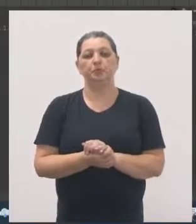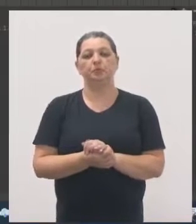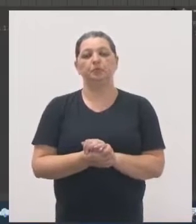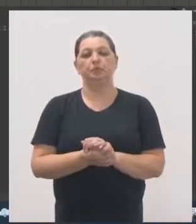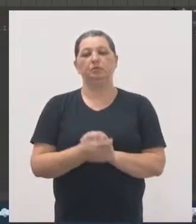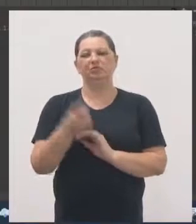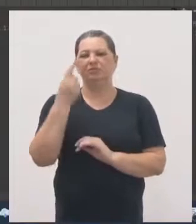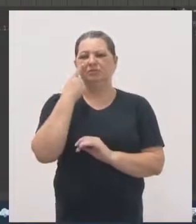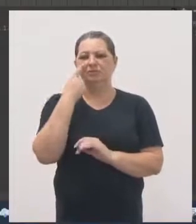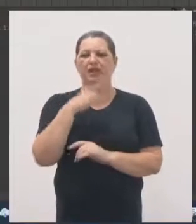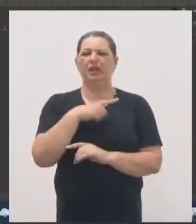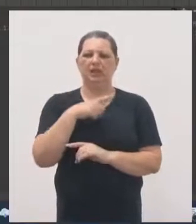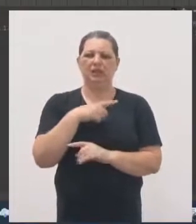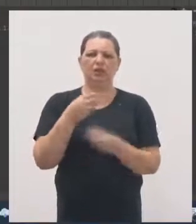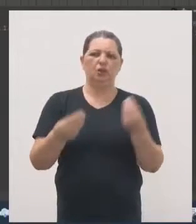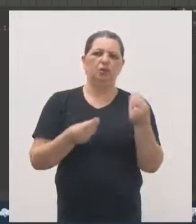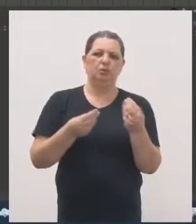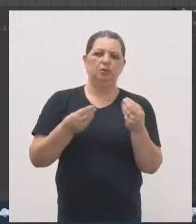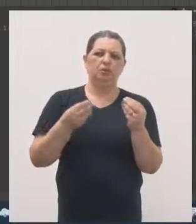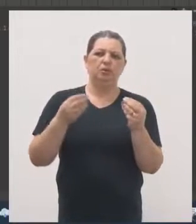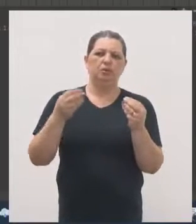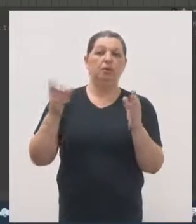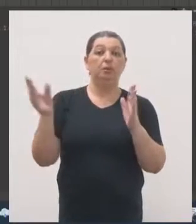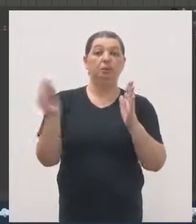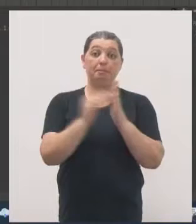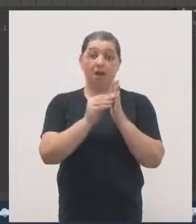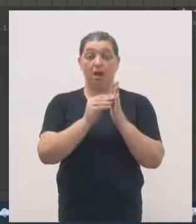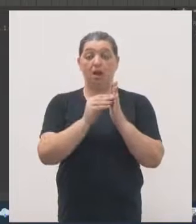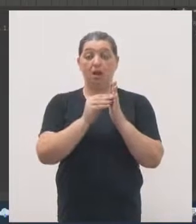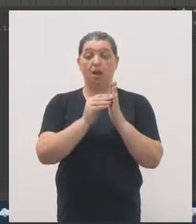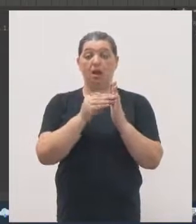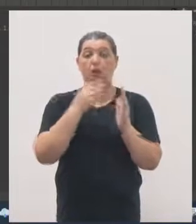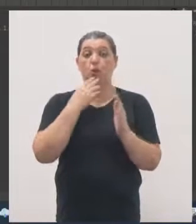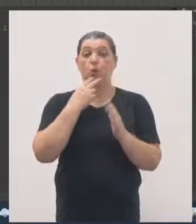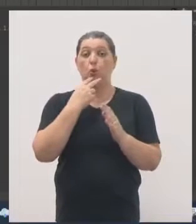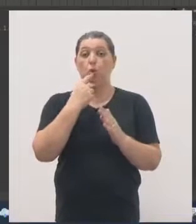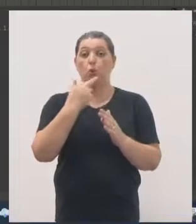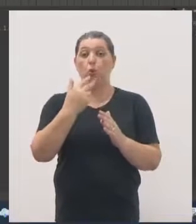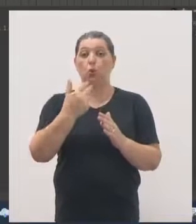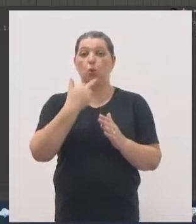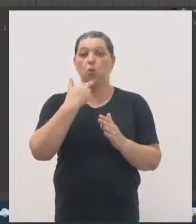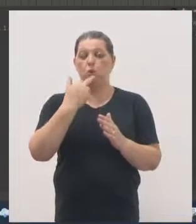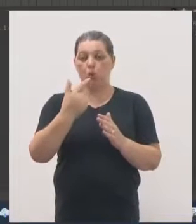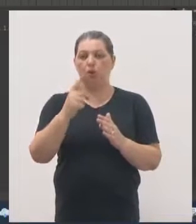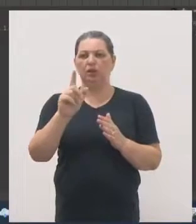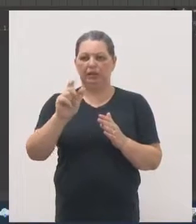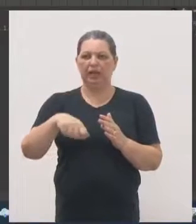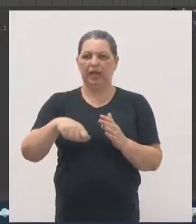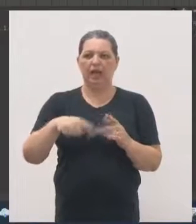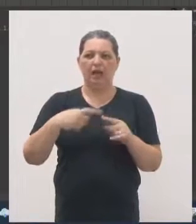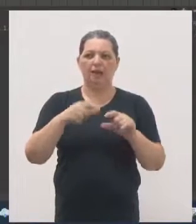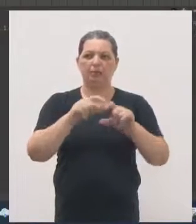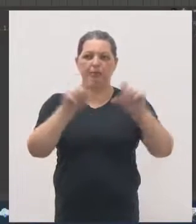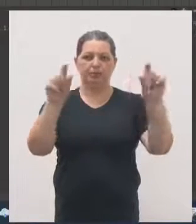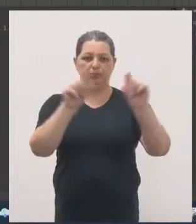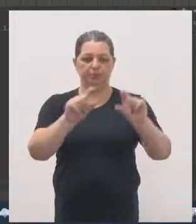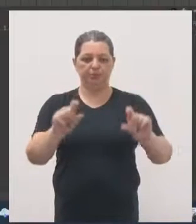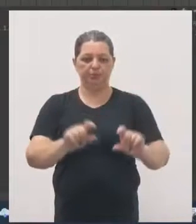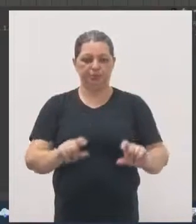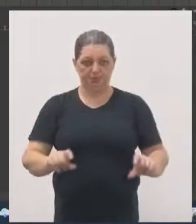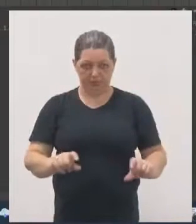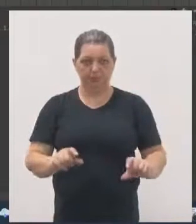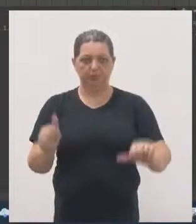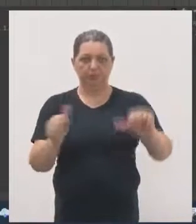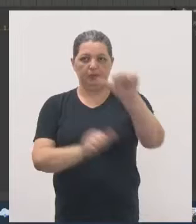deixa eu ver, eu acho que tem como até inserir cor aqui para vocês separar, tá vendo? Clicou com o direito em